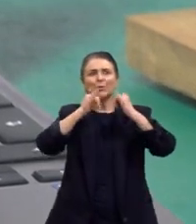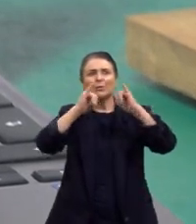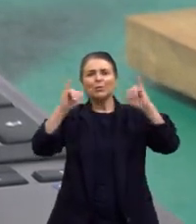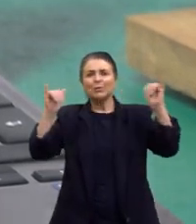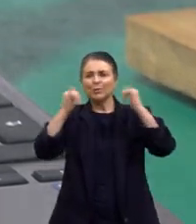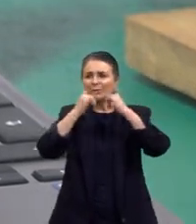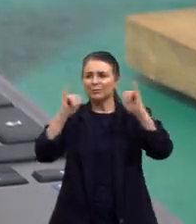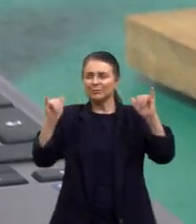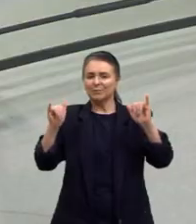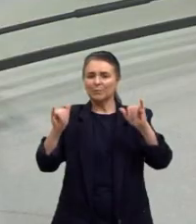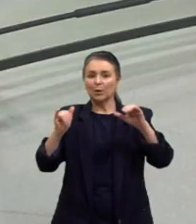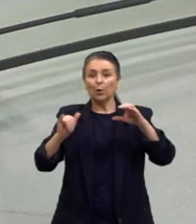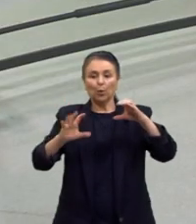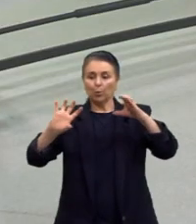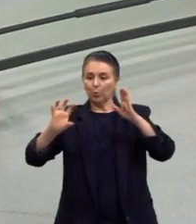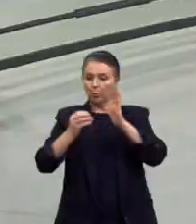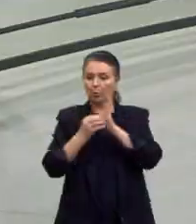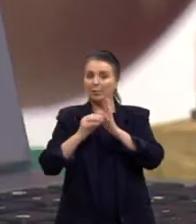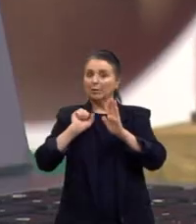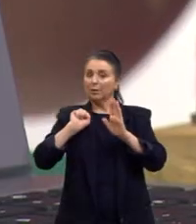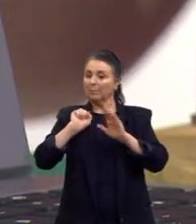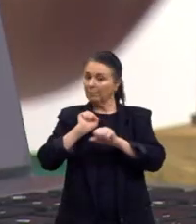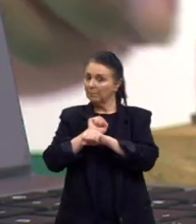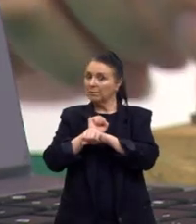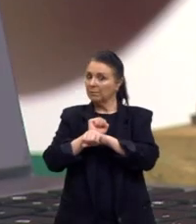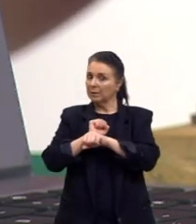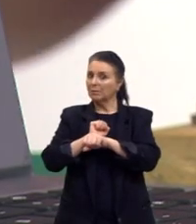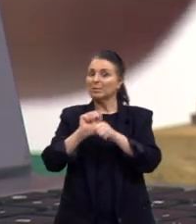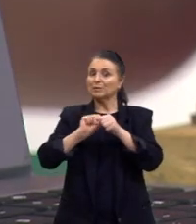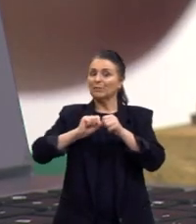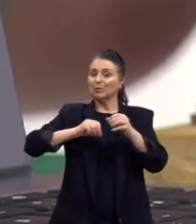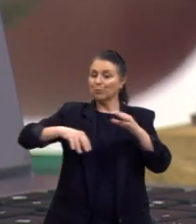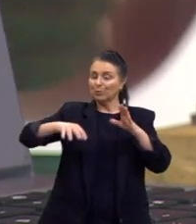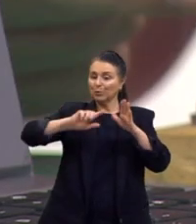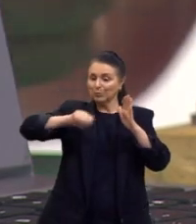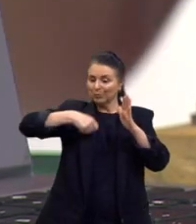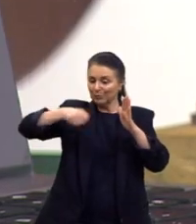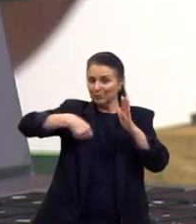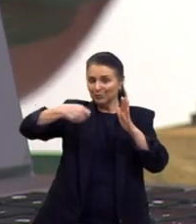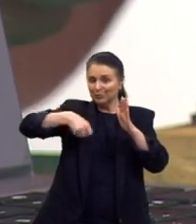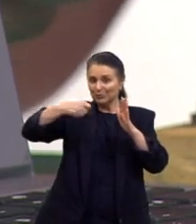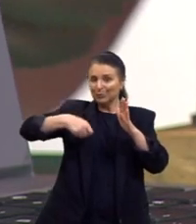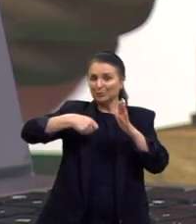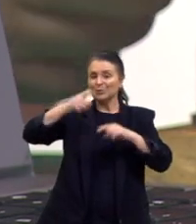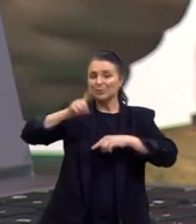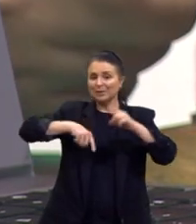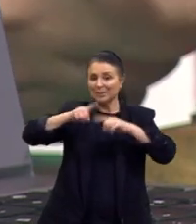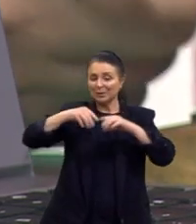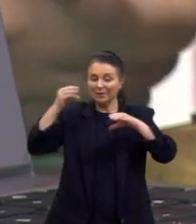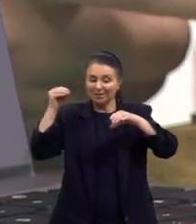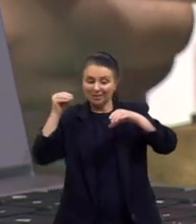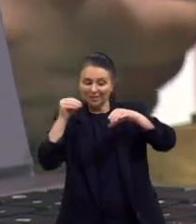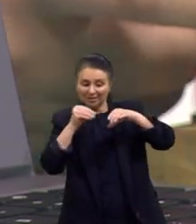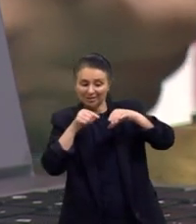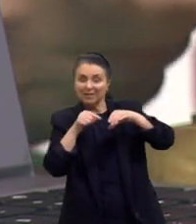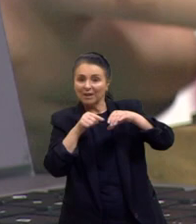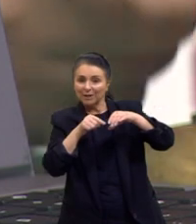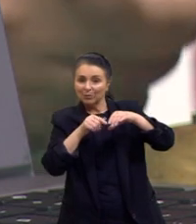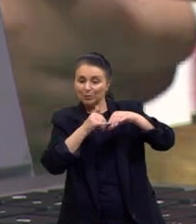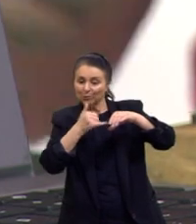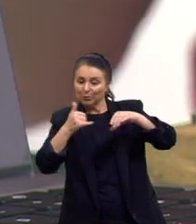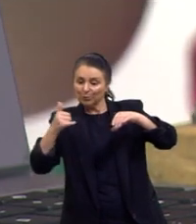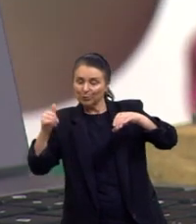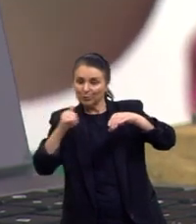parado aqui, né? Mas eu faço o movimento de girar dele através então do material que está no meio dele, né? Que vai conduzir então